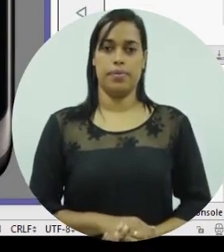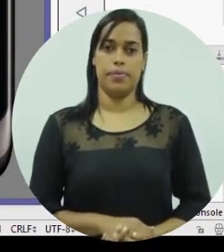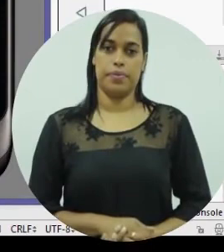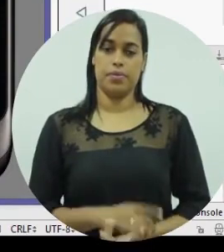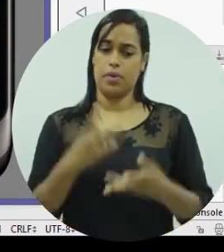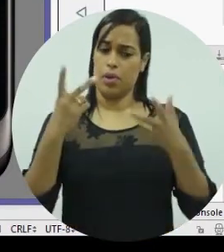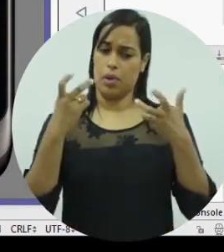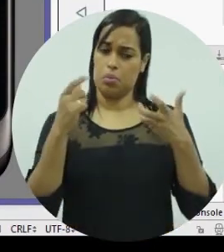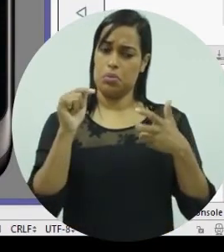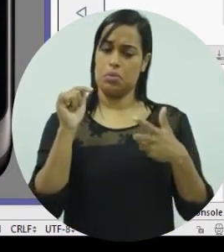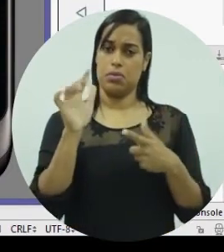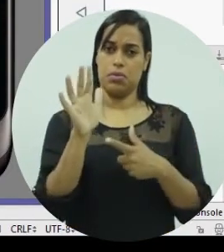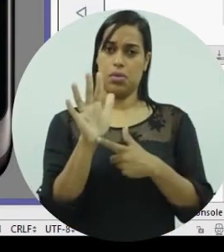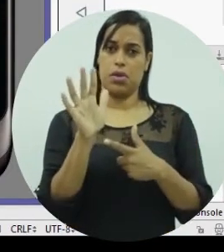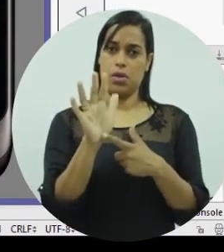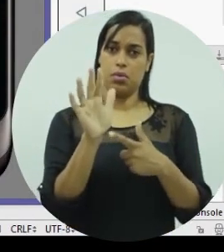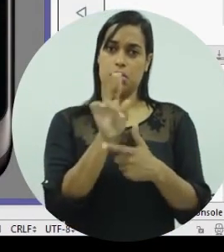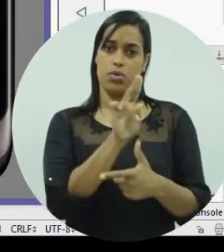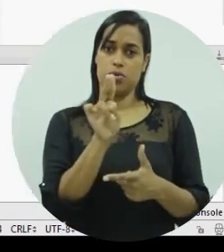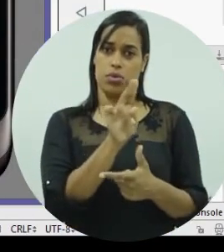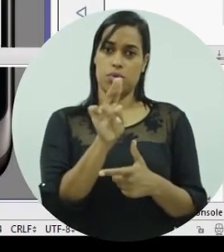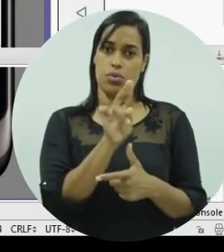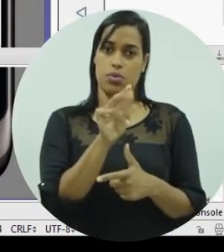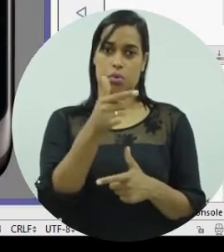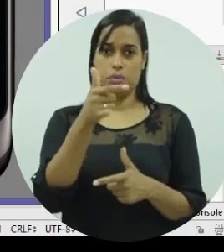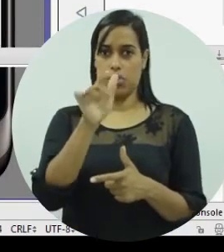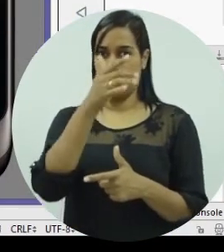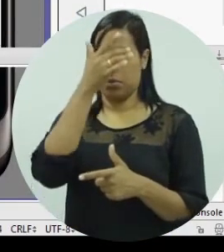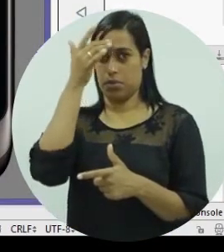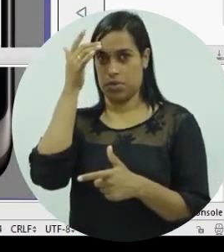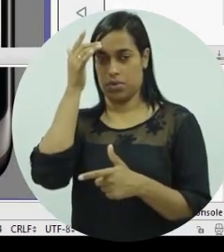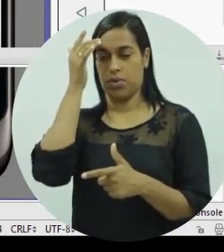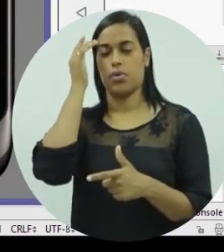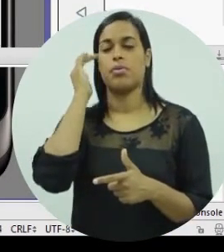Observe que ele mostrou o nome fulano de tal.